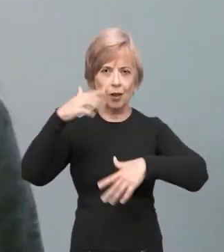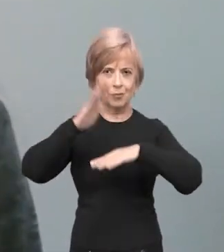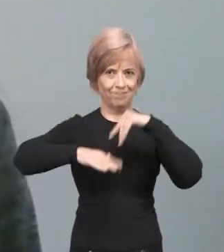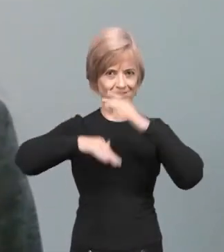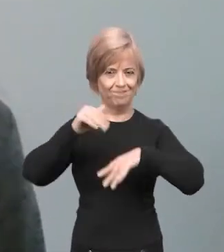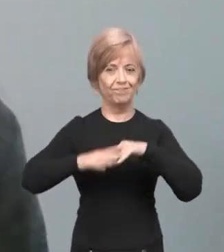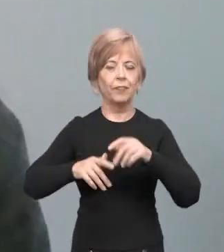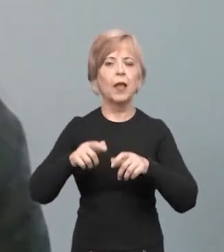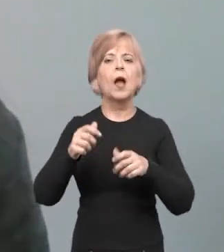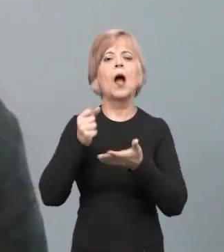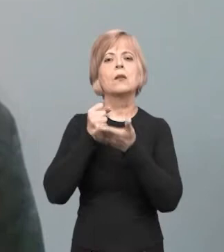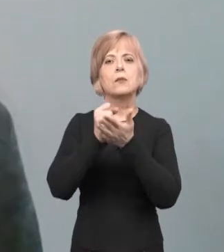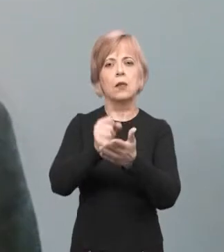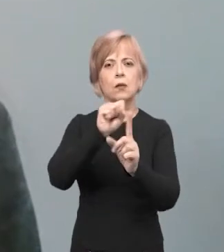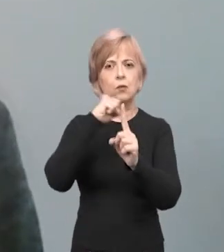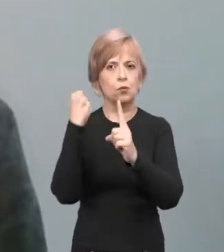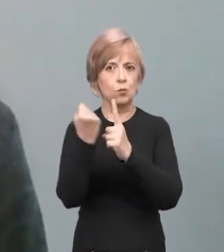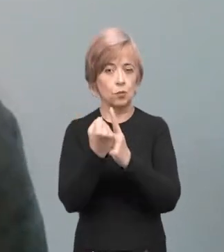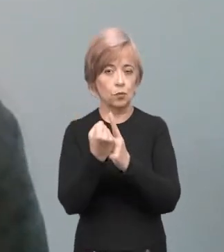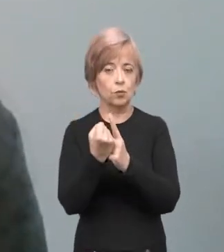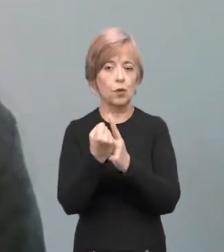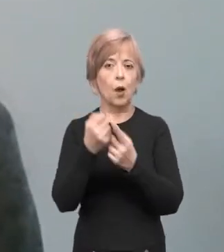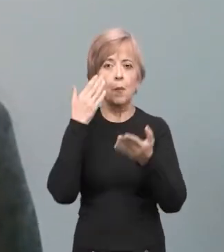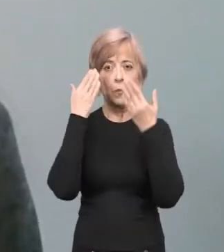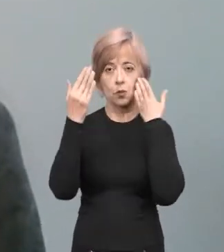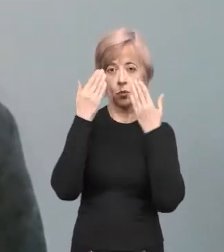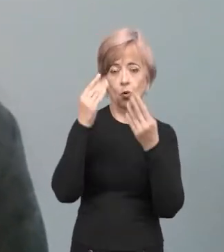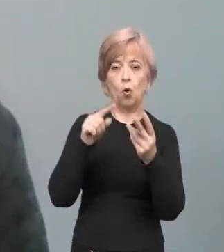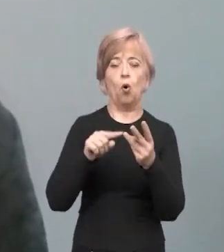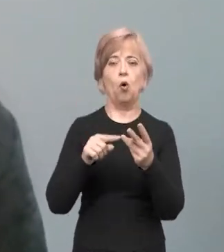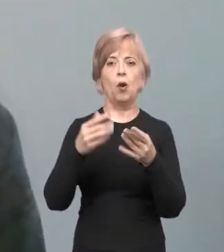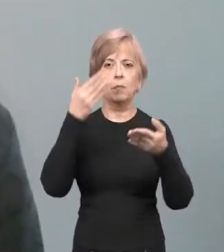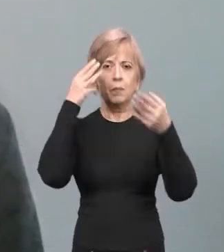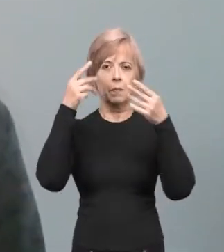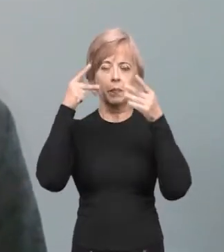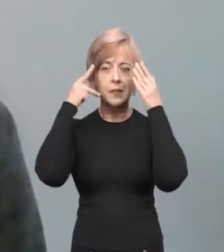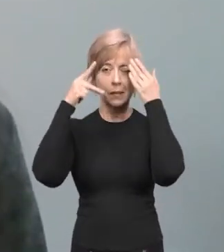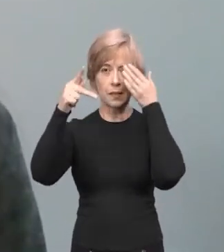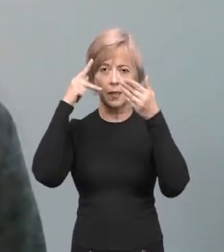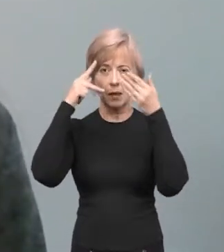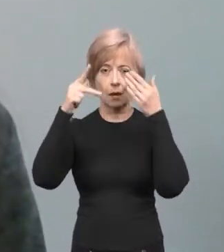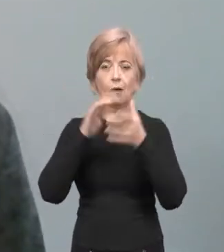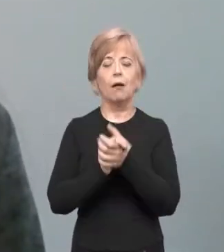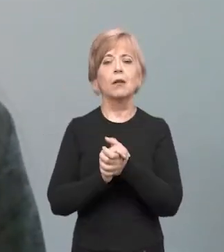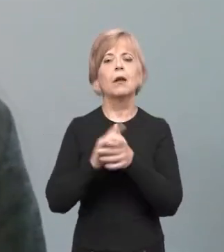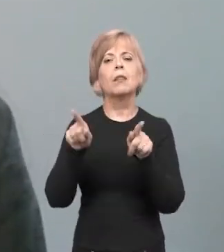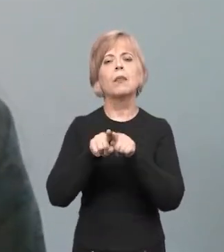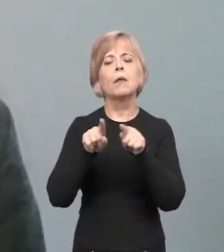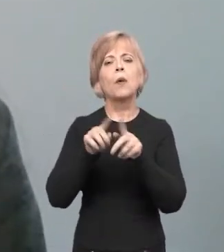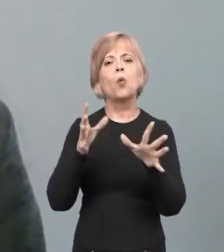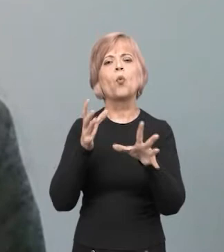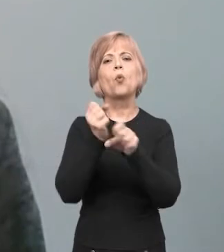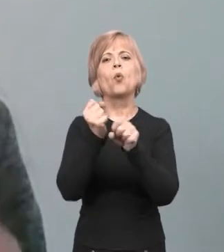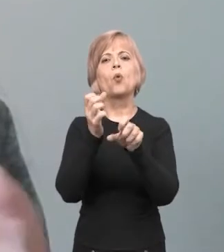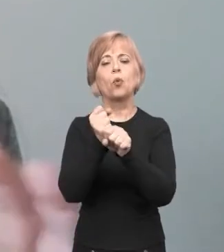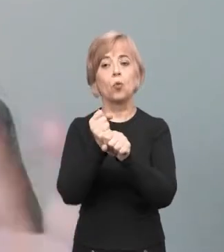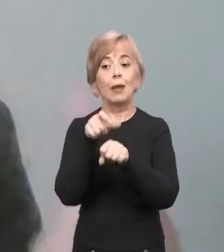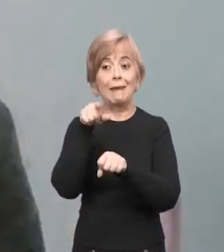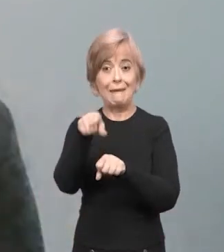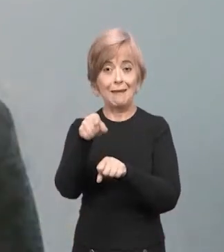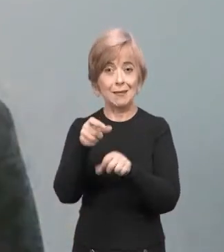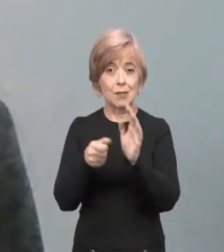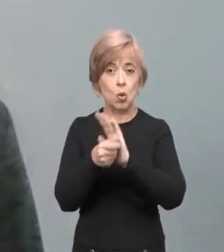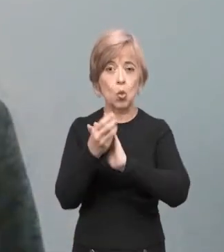ela é formada por assistentes sociais, psicólogos, psiquiatras e um contador.